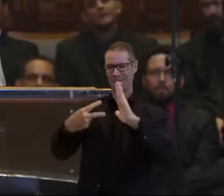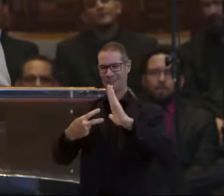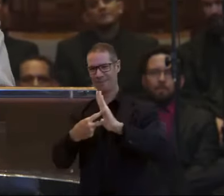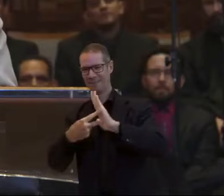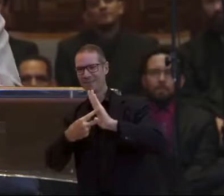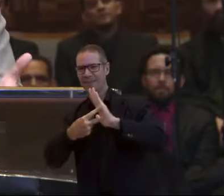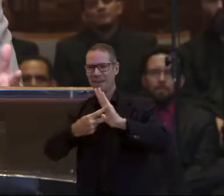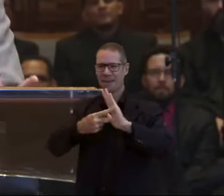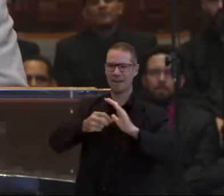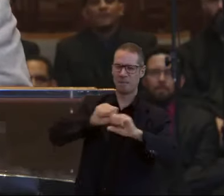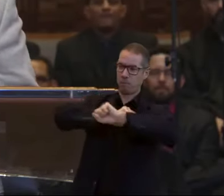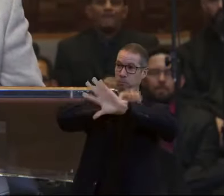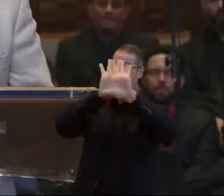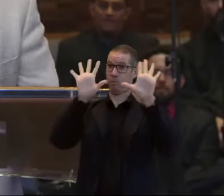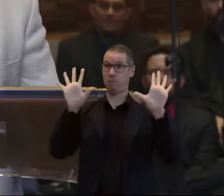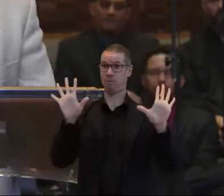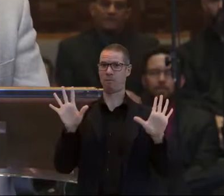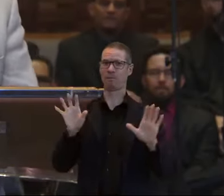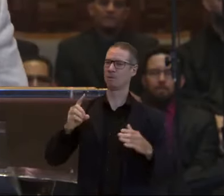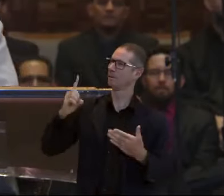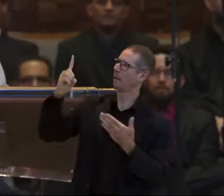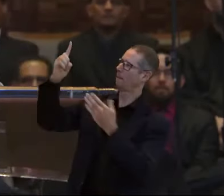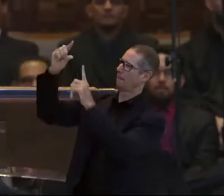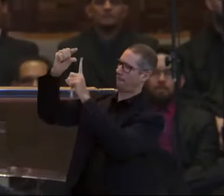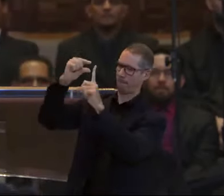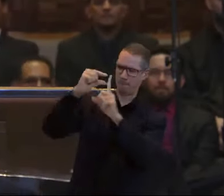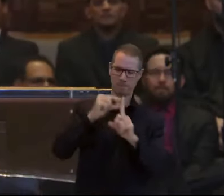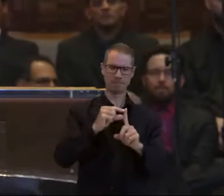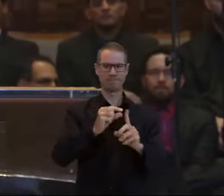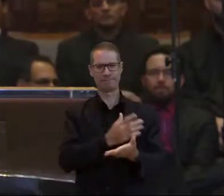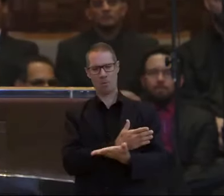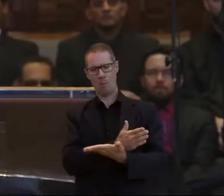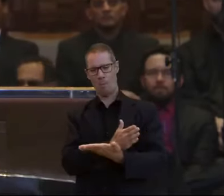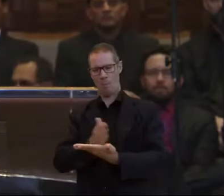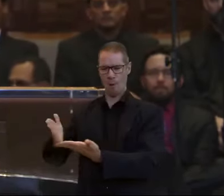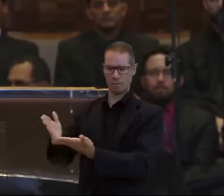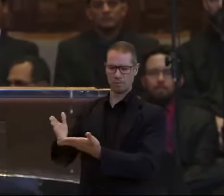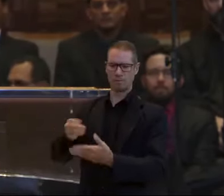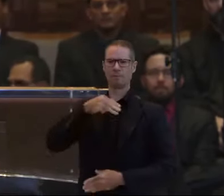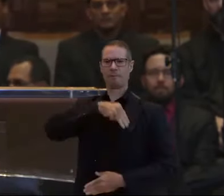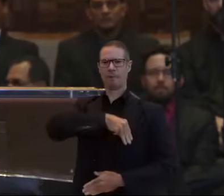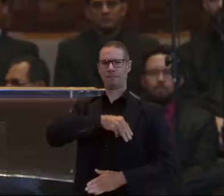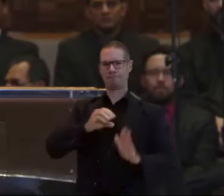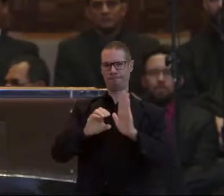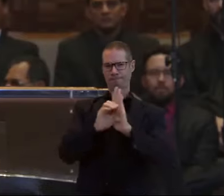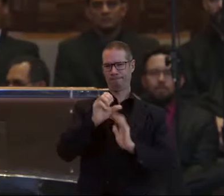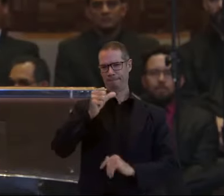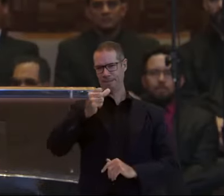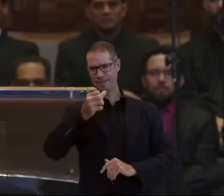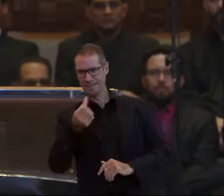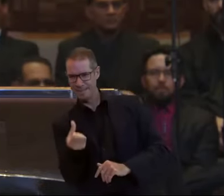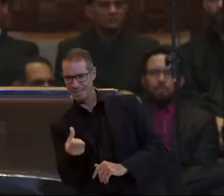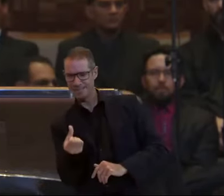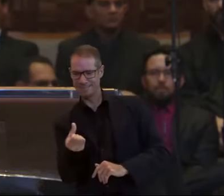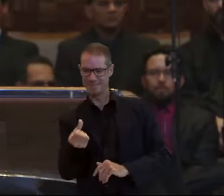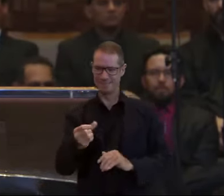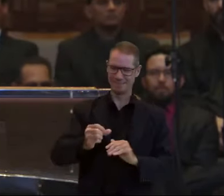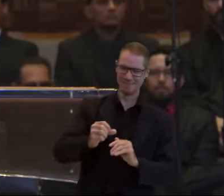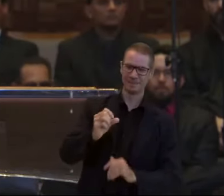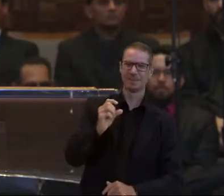luz da palavra de Deus, das escrituras sagradas. E eu vou começar com Mateus 16,